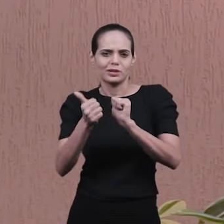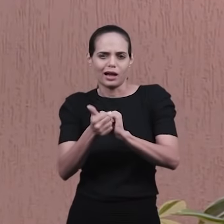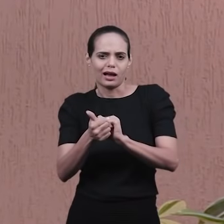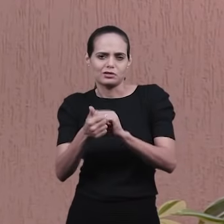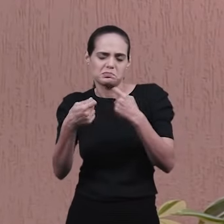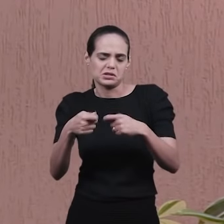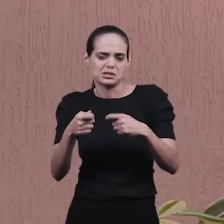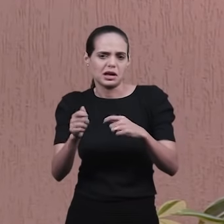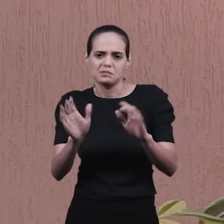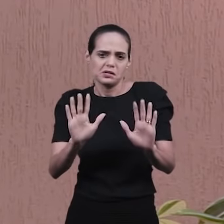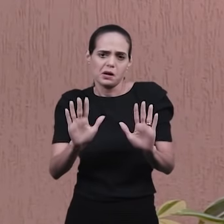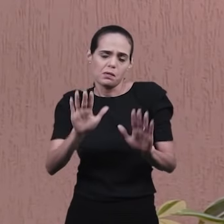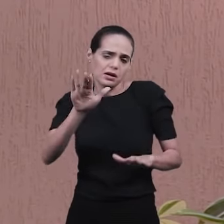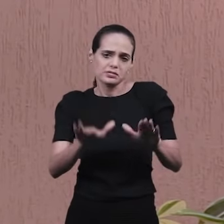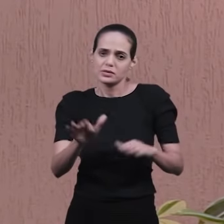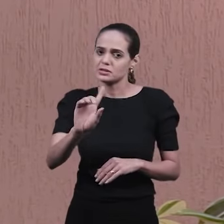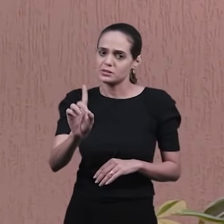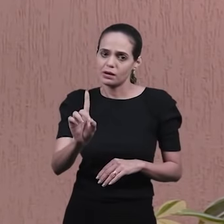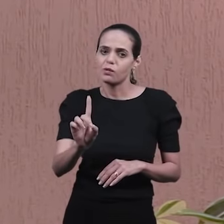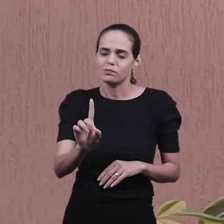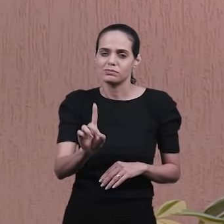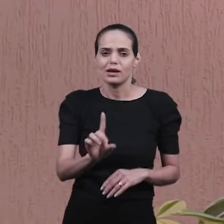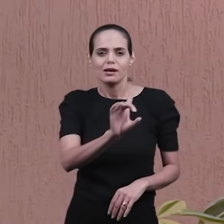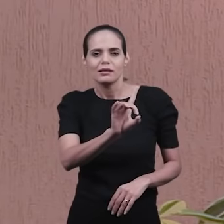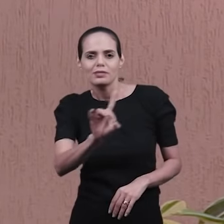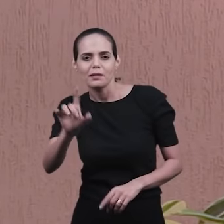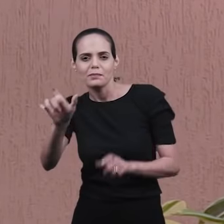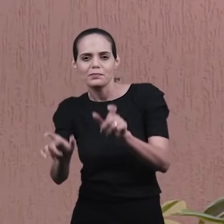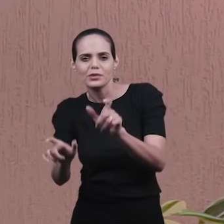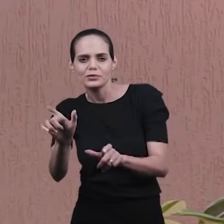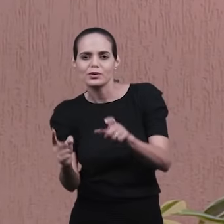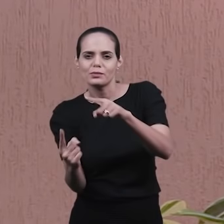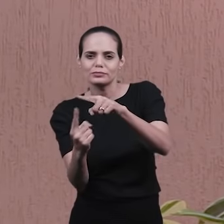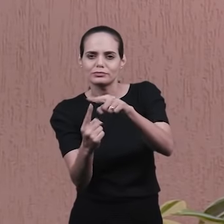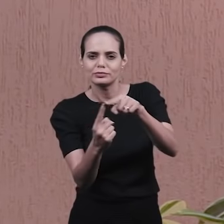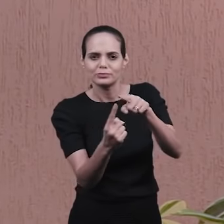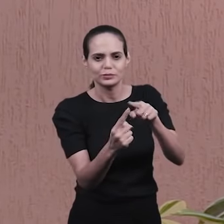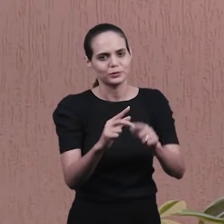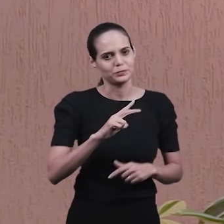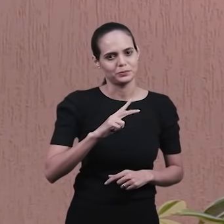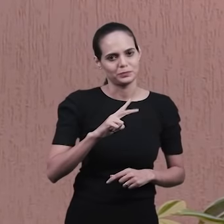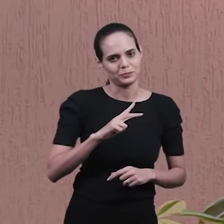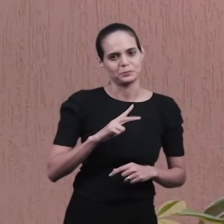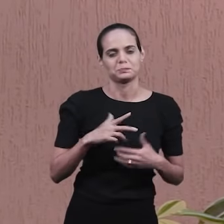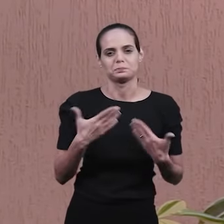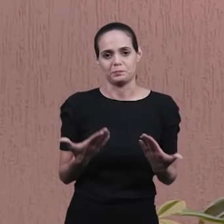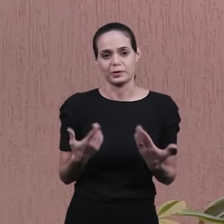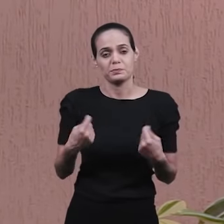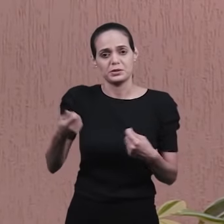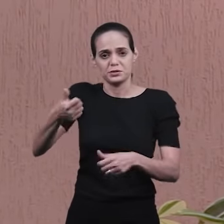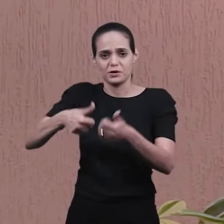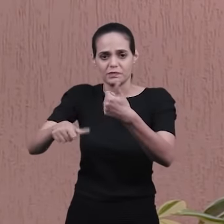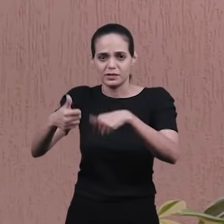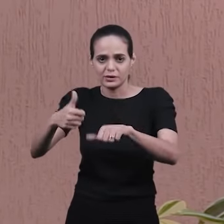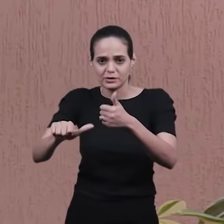vamos comentar. Então, cada caso deve ser avaliado, tá? Depende de esse idoso também,